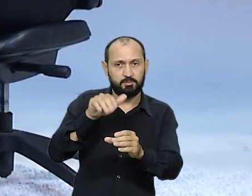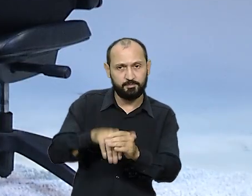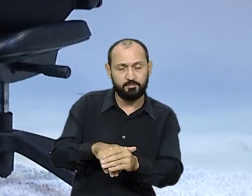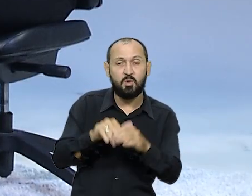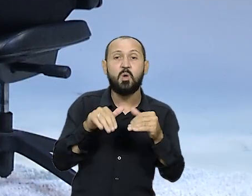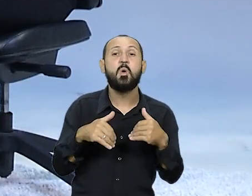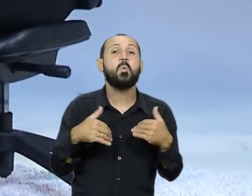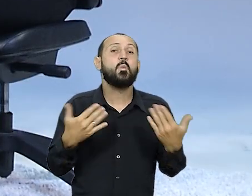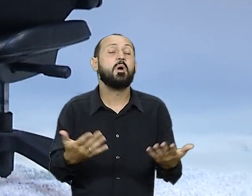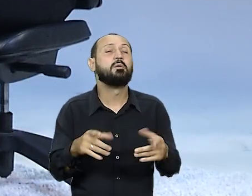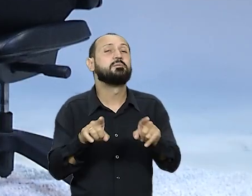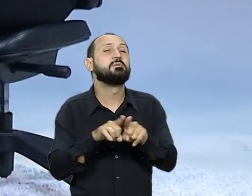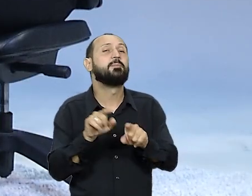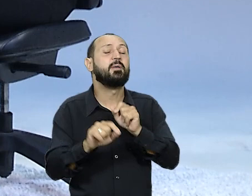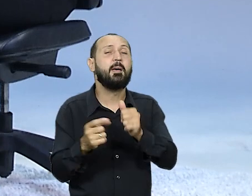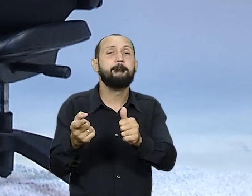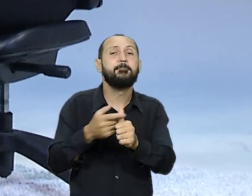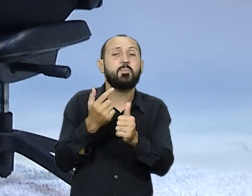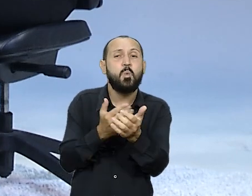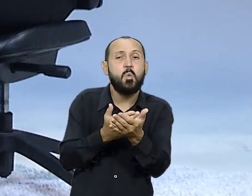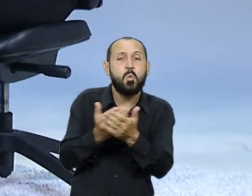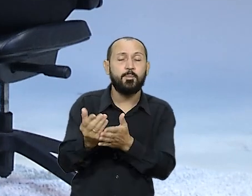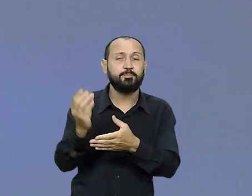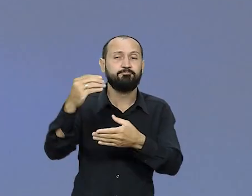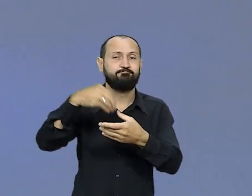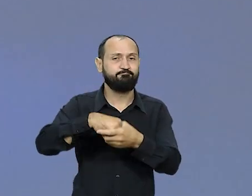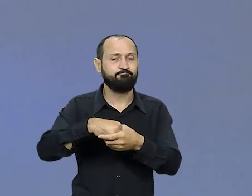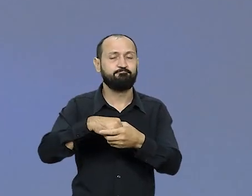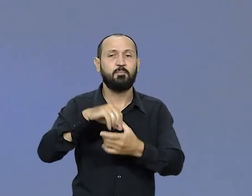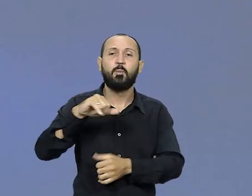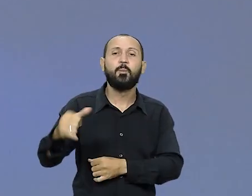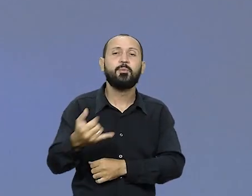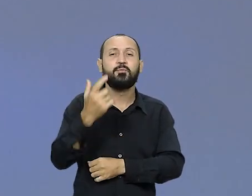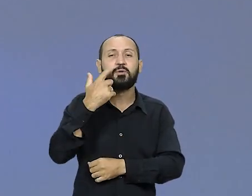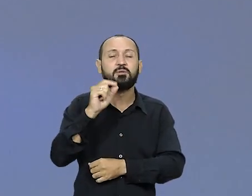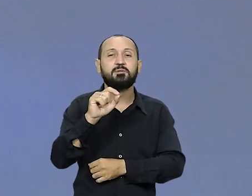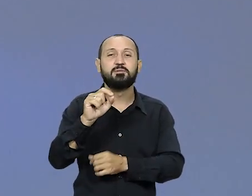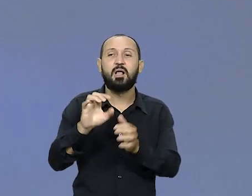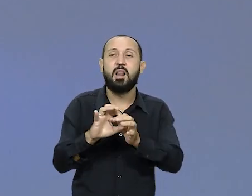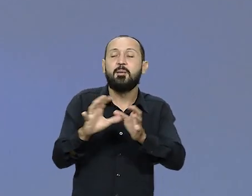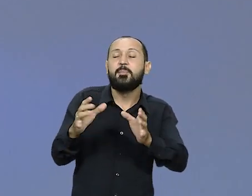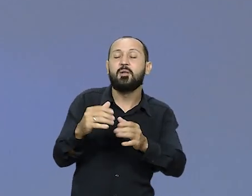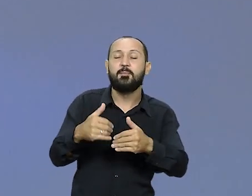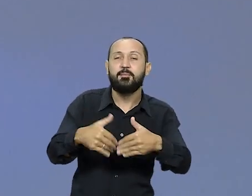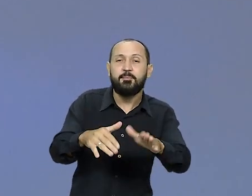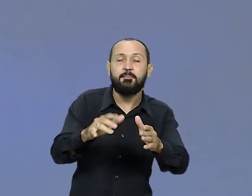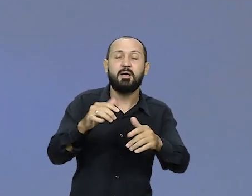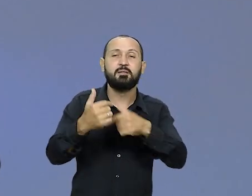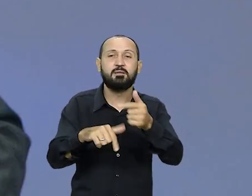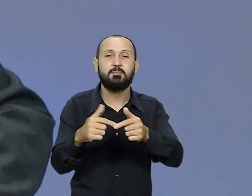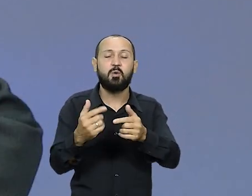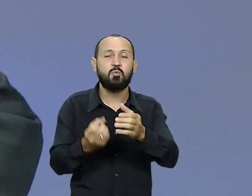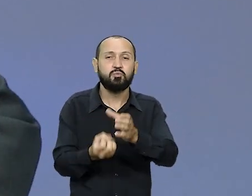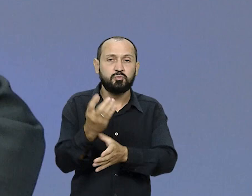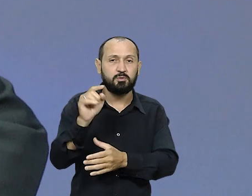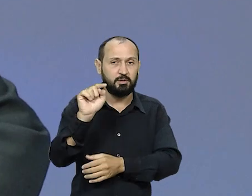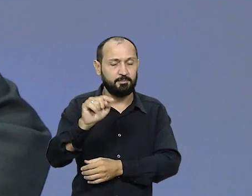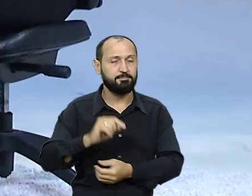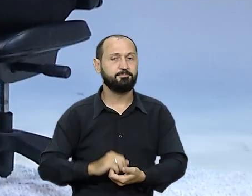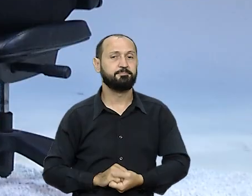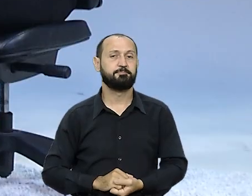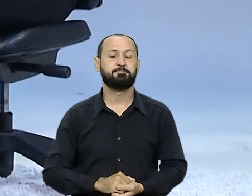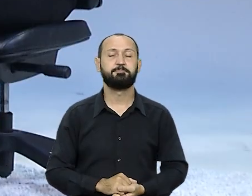Judiciária Eleitoral? E qual foi também, doutora, a primeira iniciativa, aproveitando essa carta branca que você recebeu, que você conseguiu